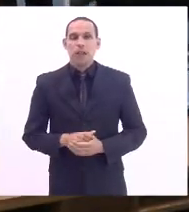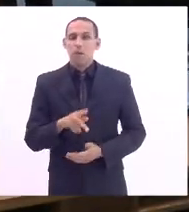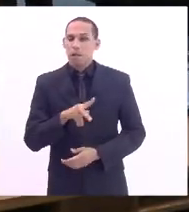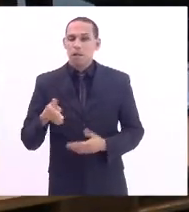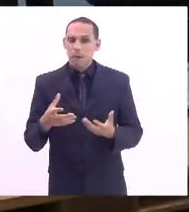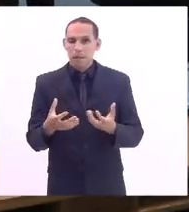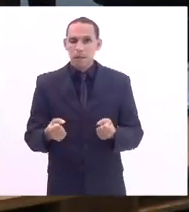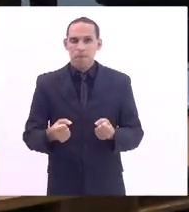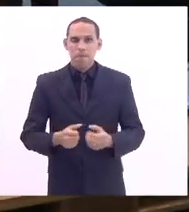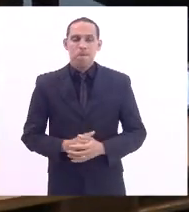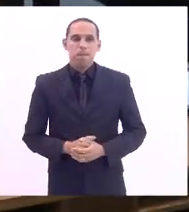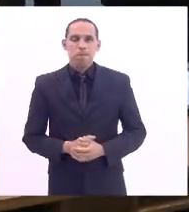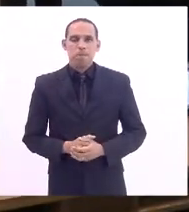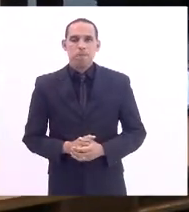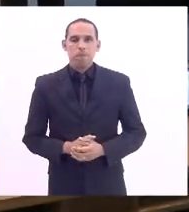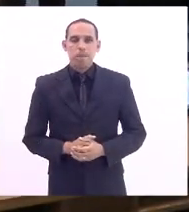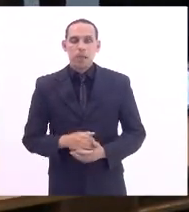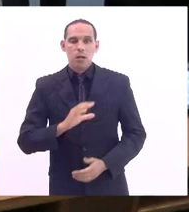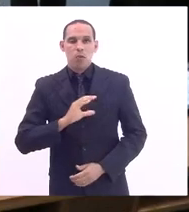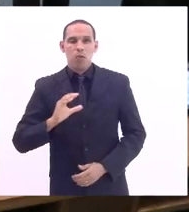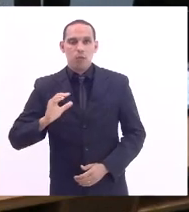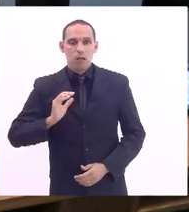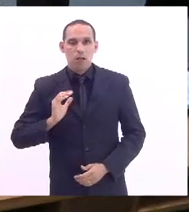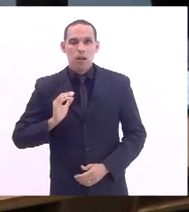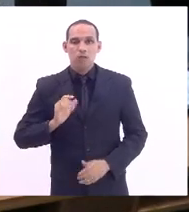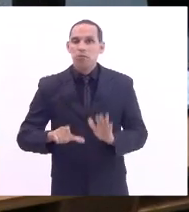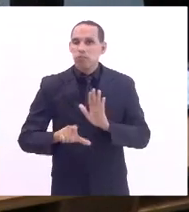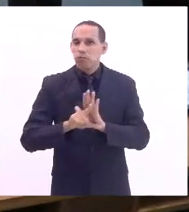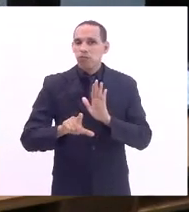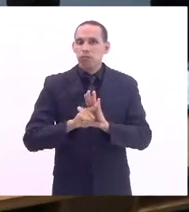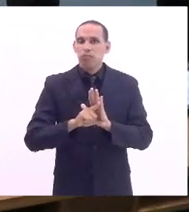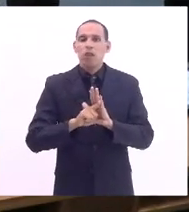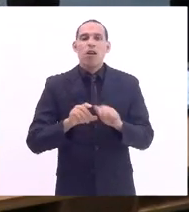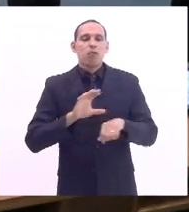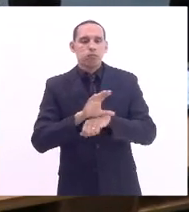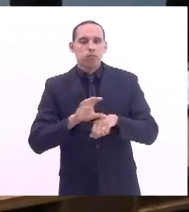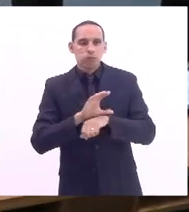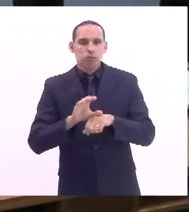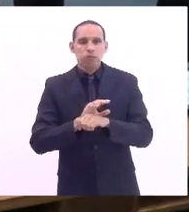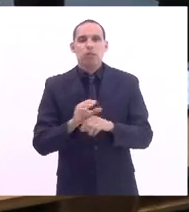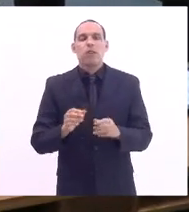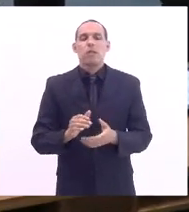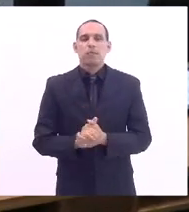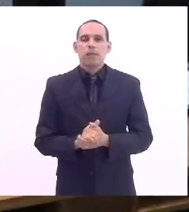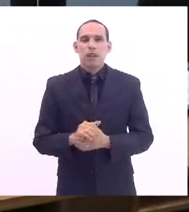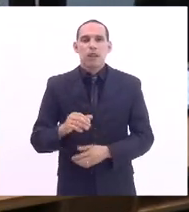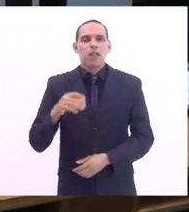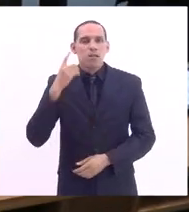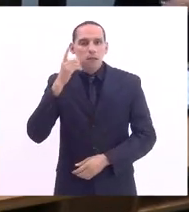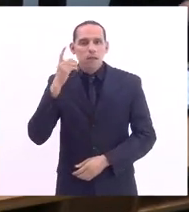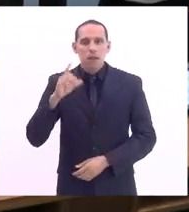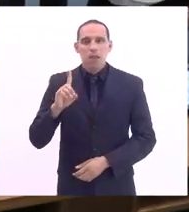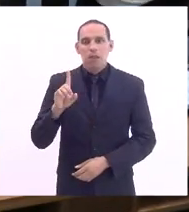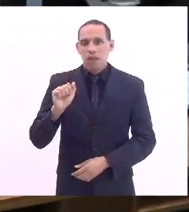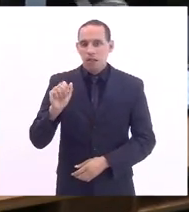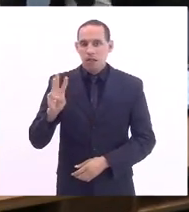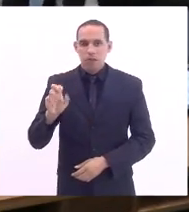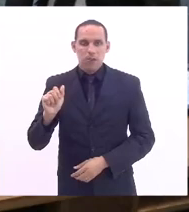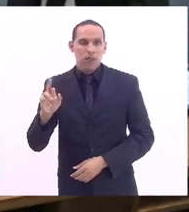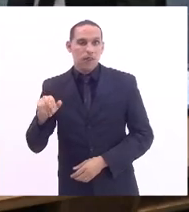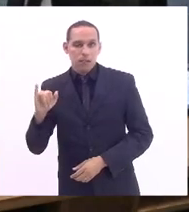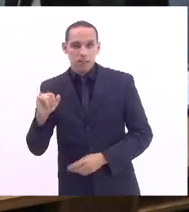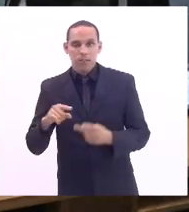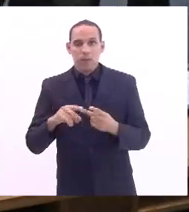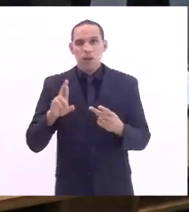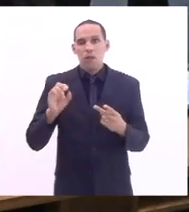presidência defere. Pela Comissão de Legislação Constitucional Complementar e Códigos, deputado Bruno Dauari. Deputado Bruno Dauari.